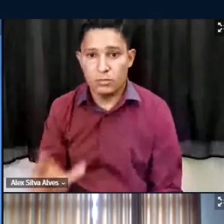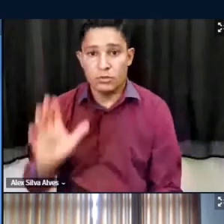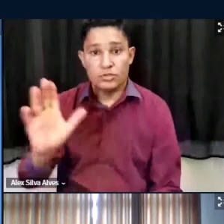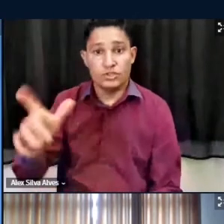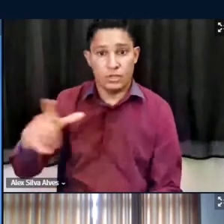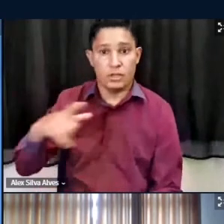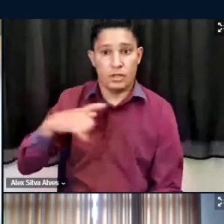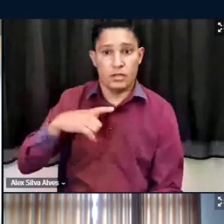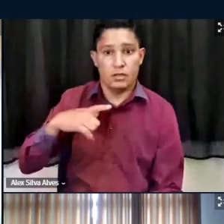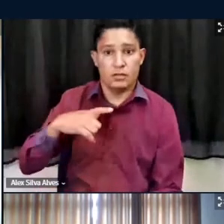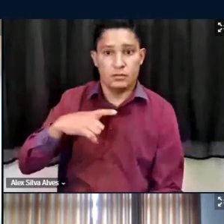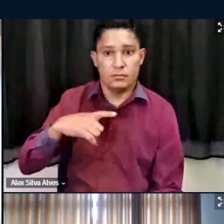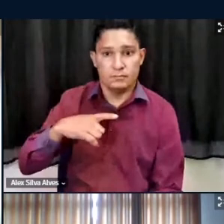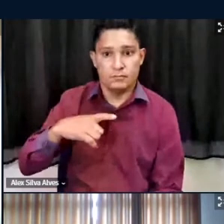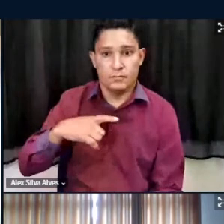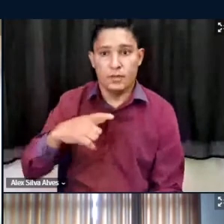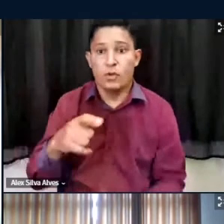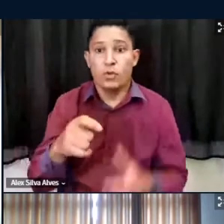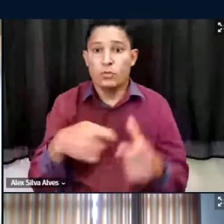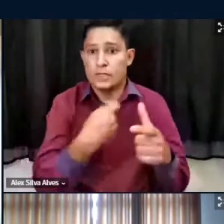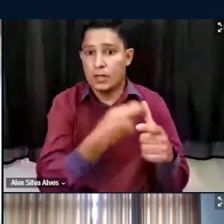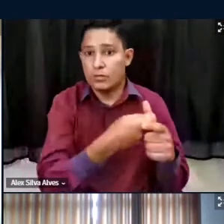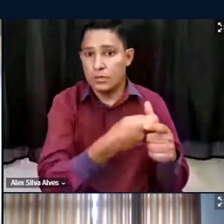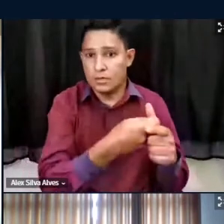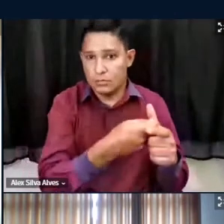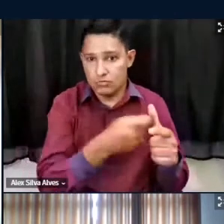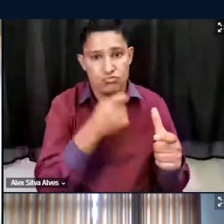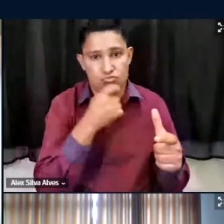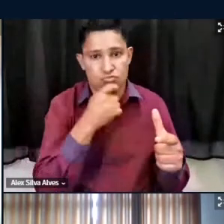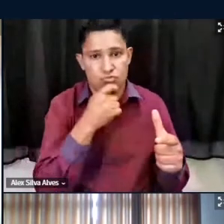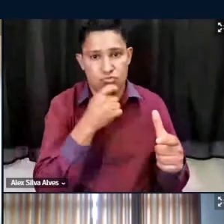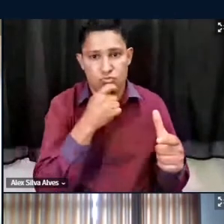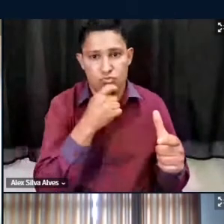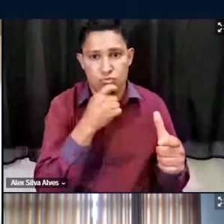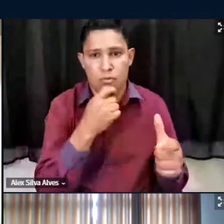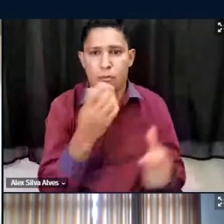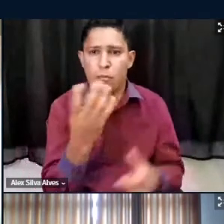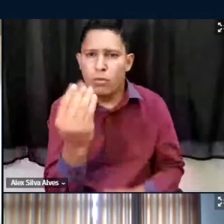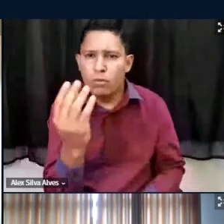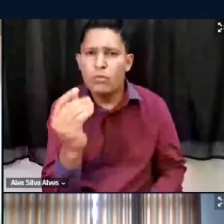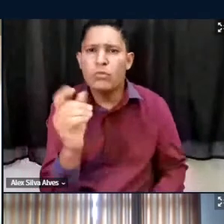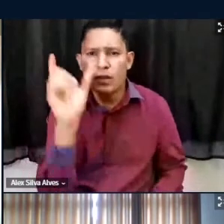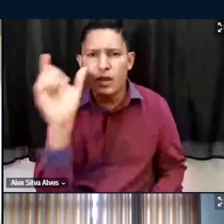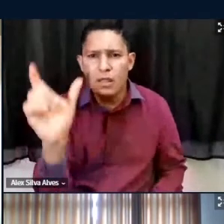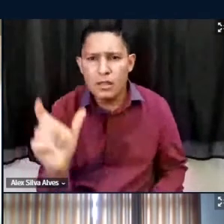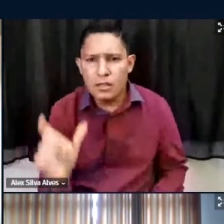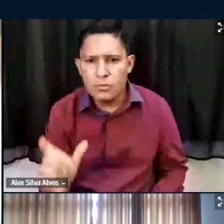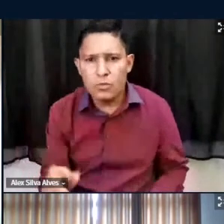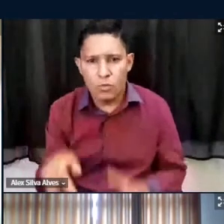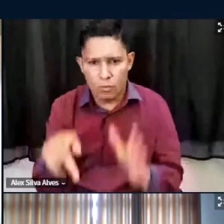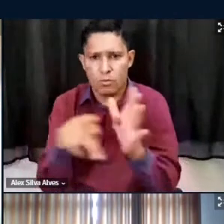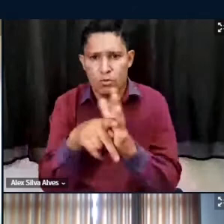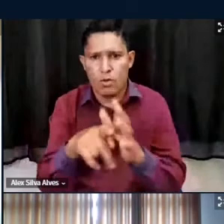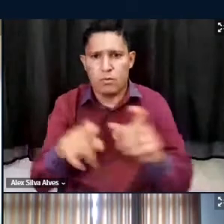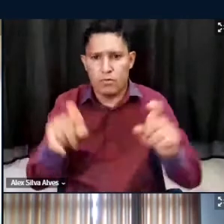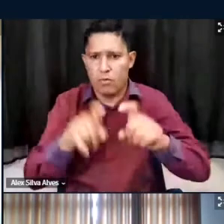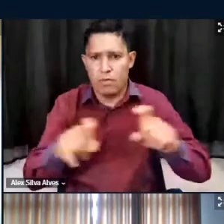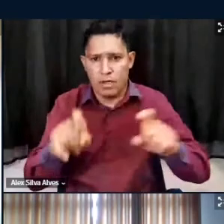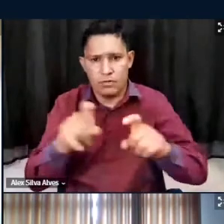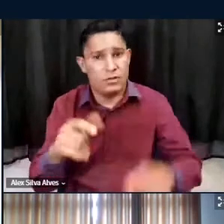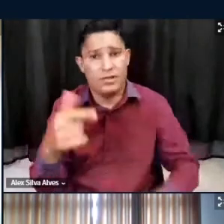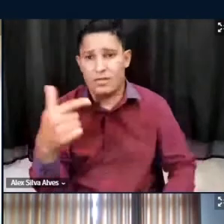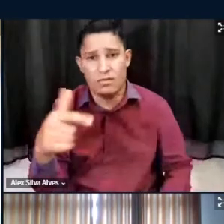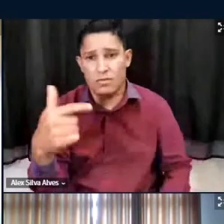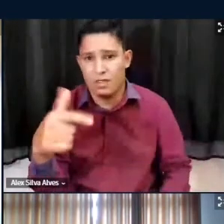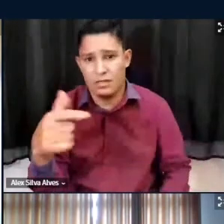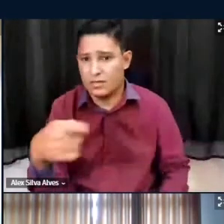Na verdade, os termos em língua portuguesa são, e a criação, na